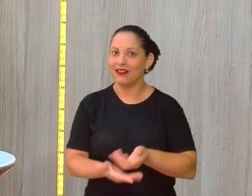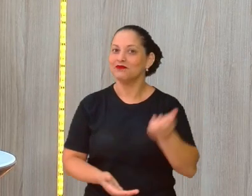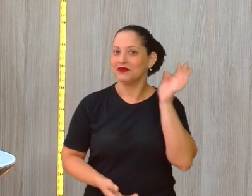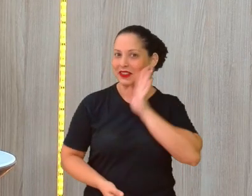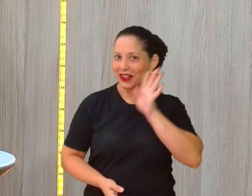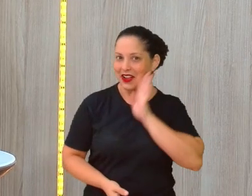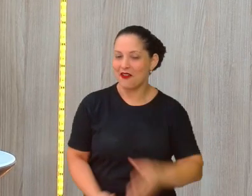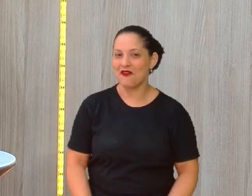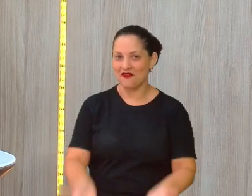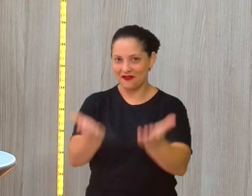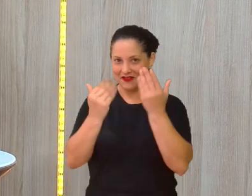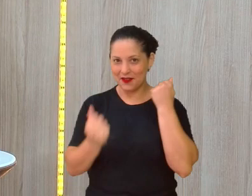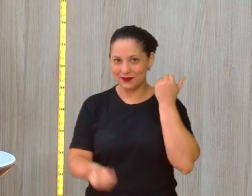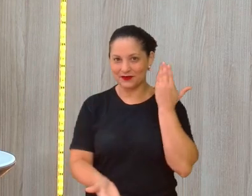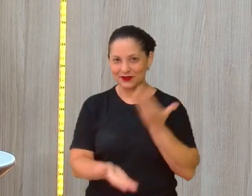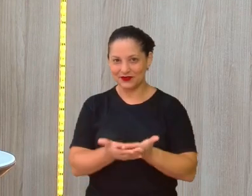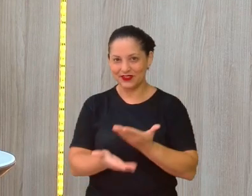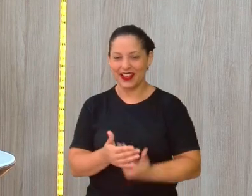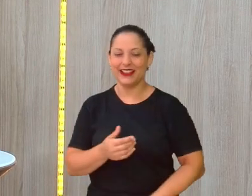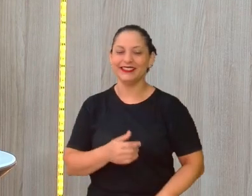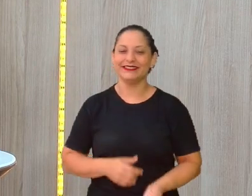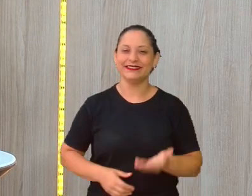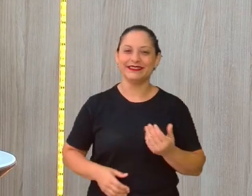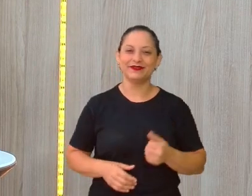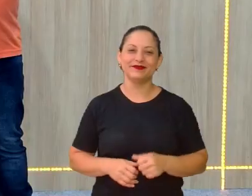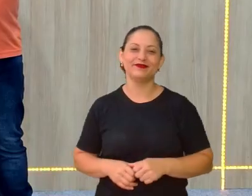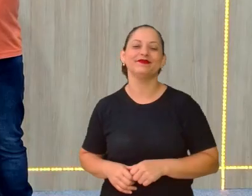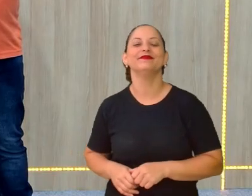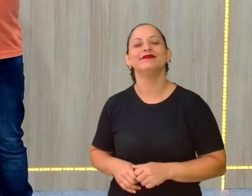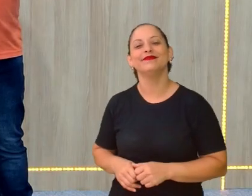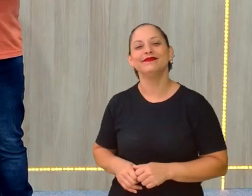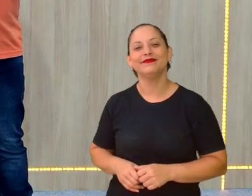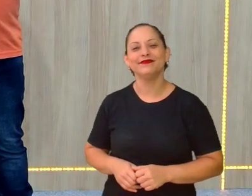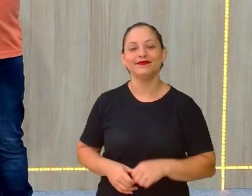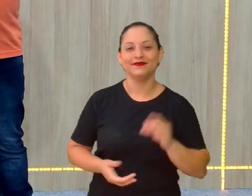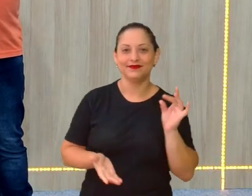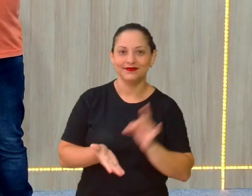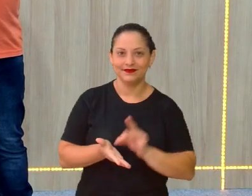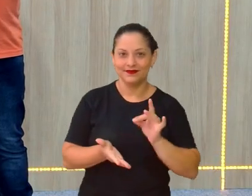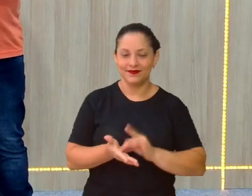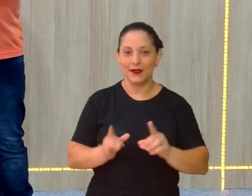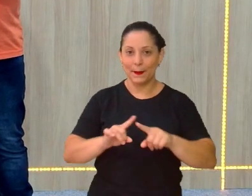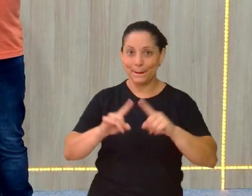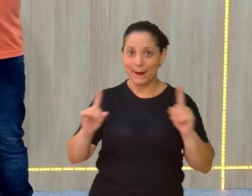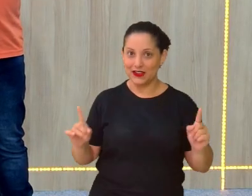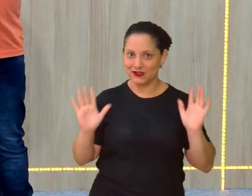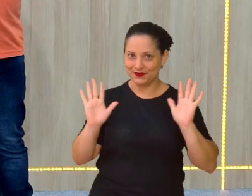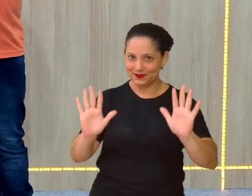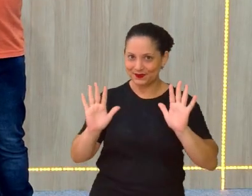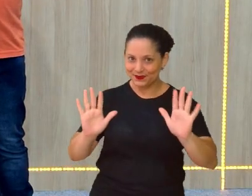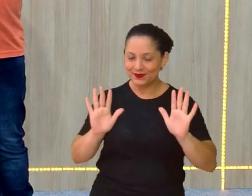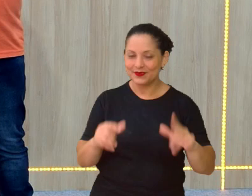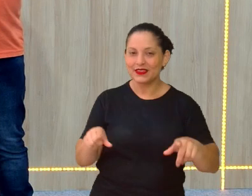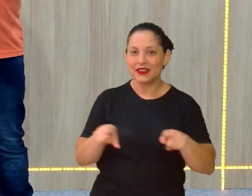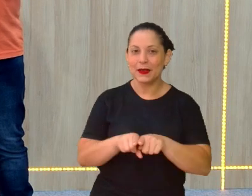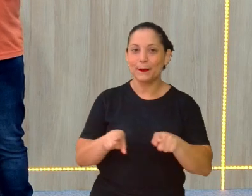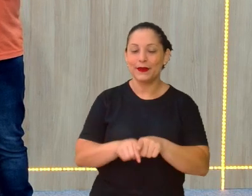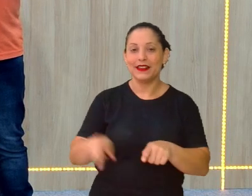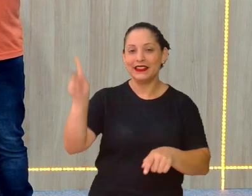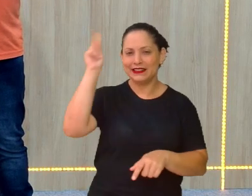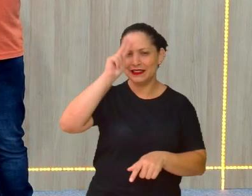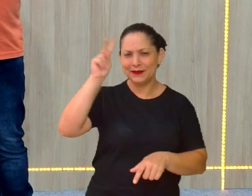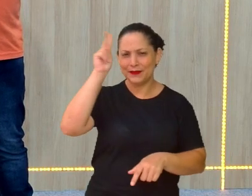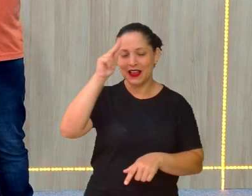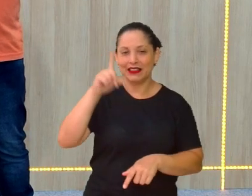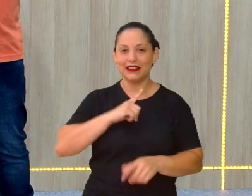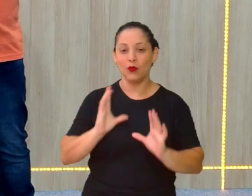bons estudos e vamos embora, professor Lu. Vamos embora, mas não antes de lembrar que a gente também conta aqui